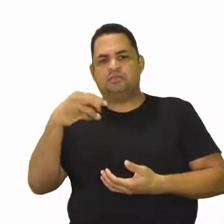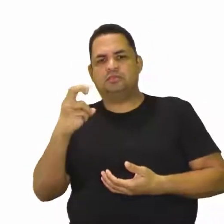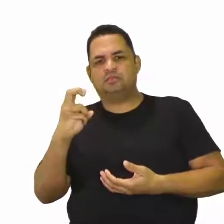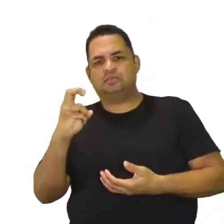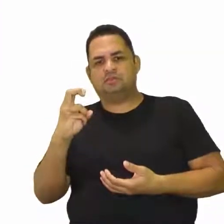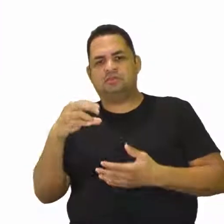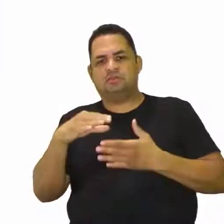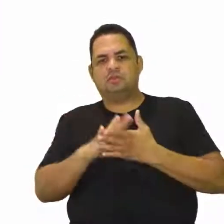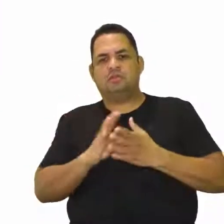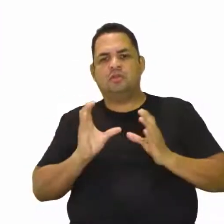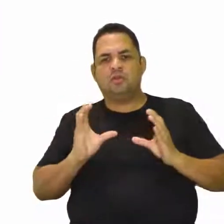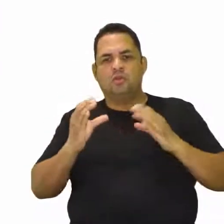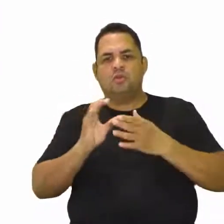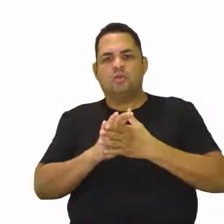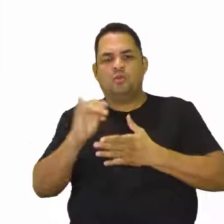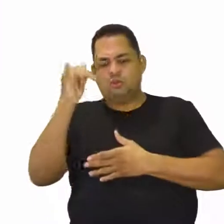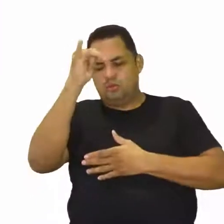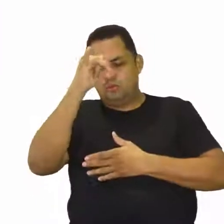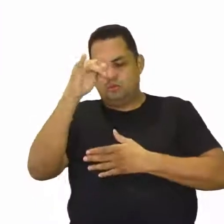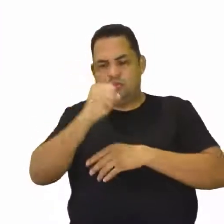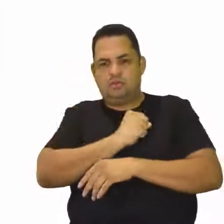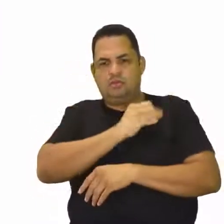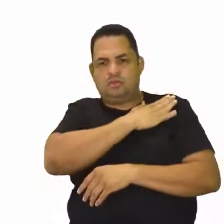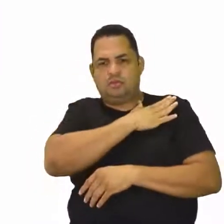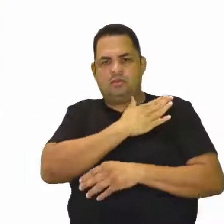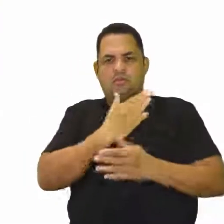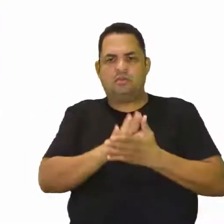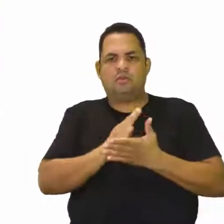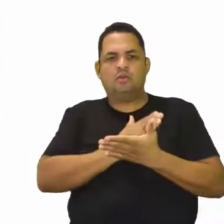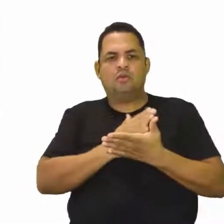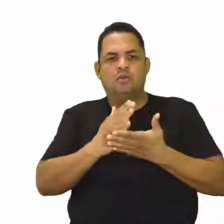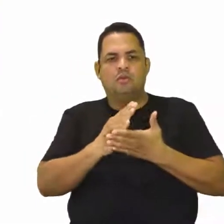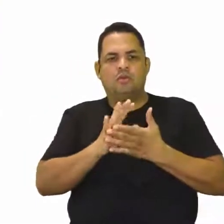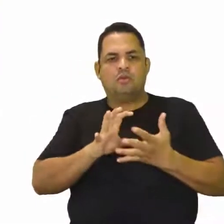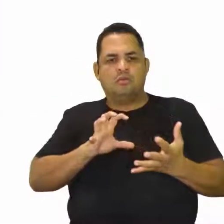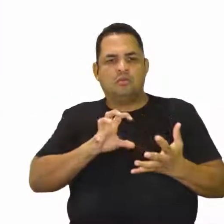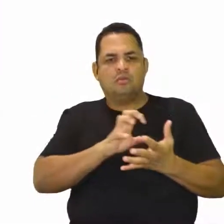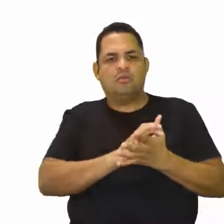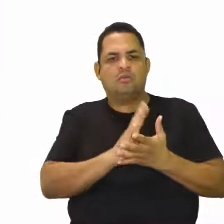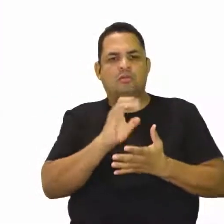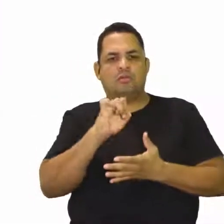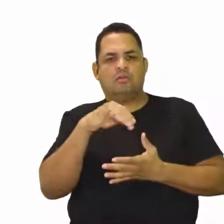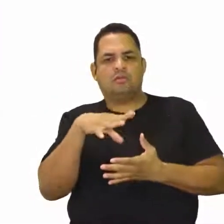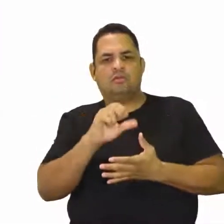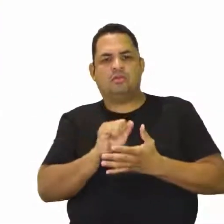vejam, tropas italianas iniciaram a invasão